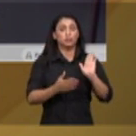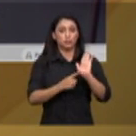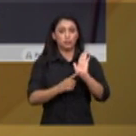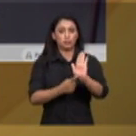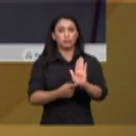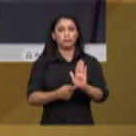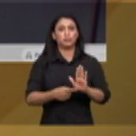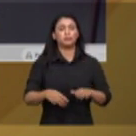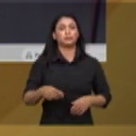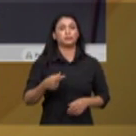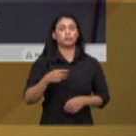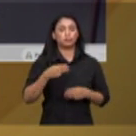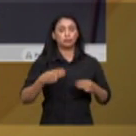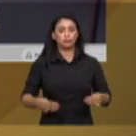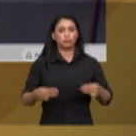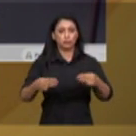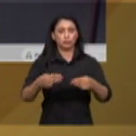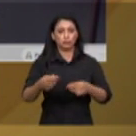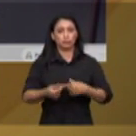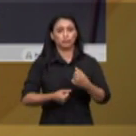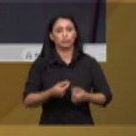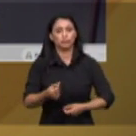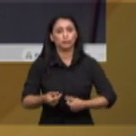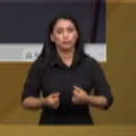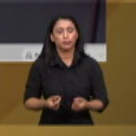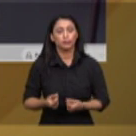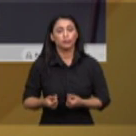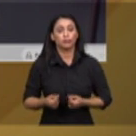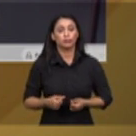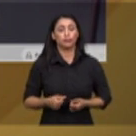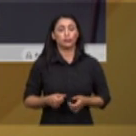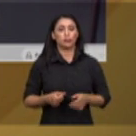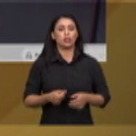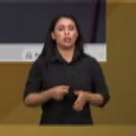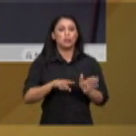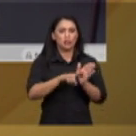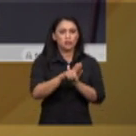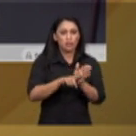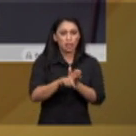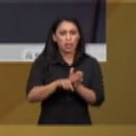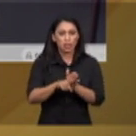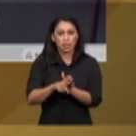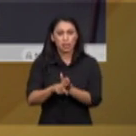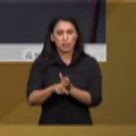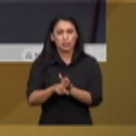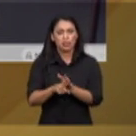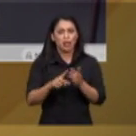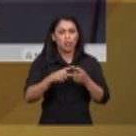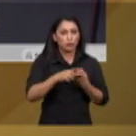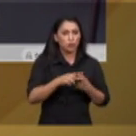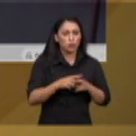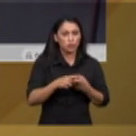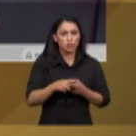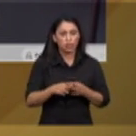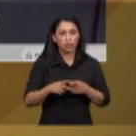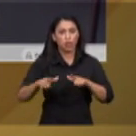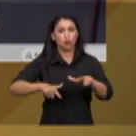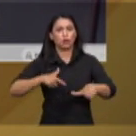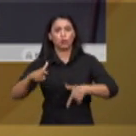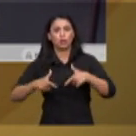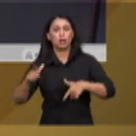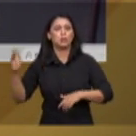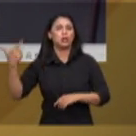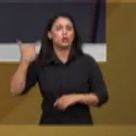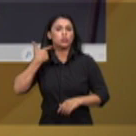mencionada do Ministério da Economia, competente para normatizar, monitorar e fiscalizar a exploração de atividades lotéricas no